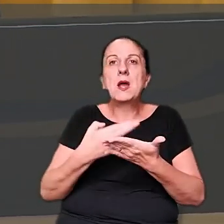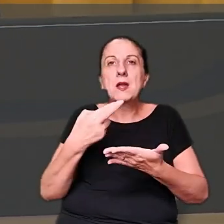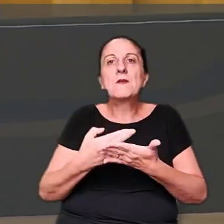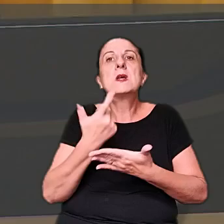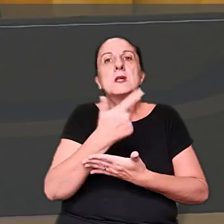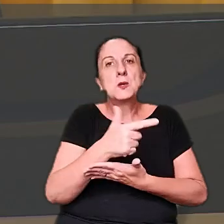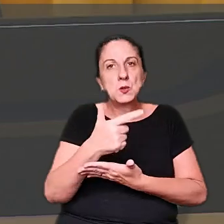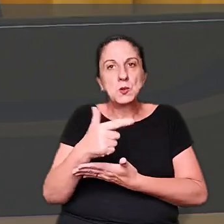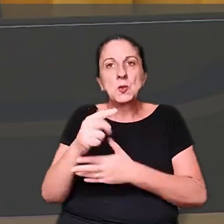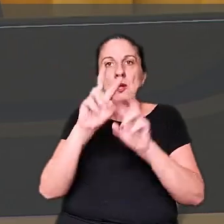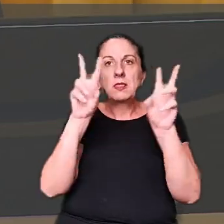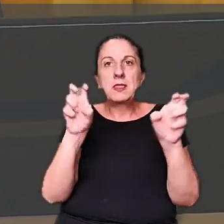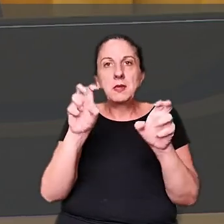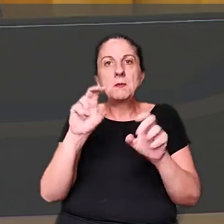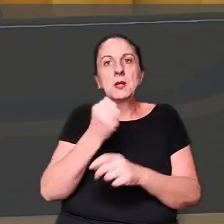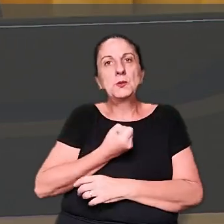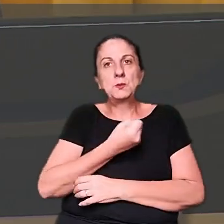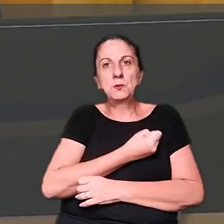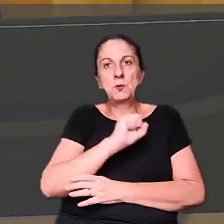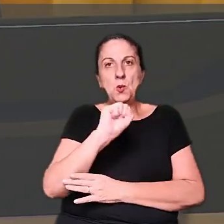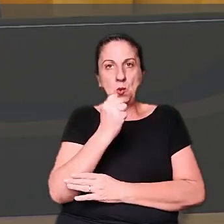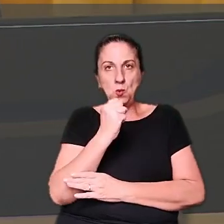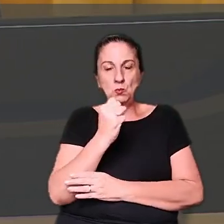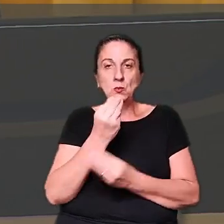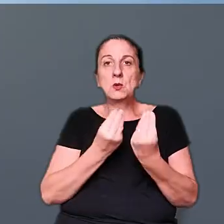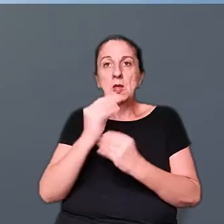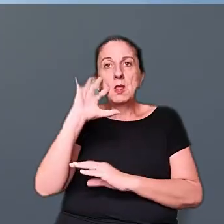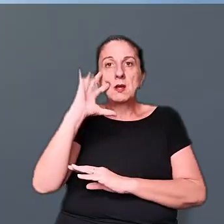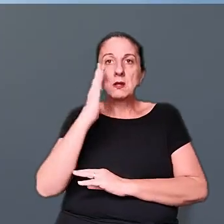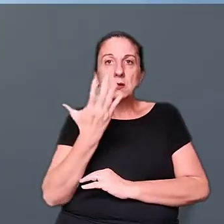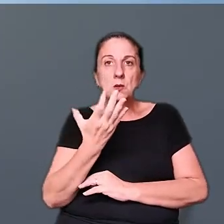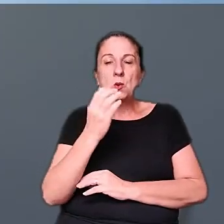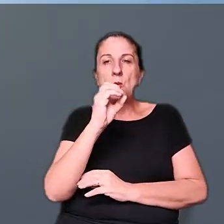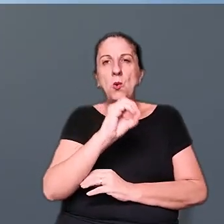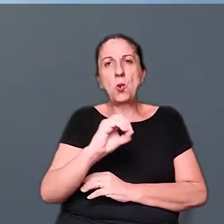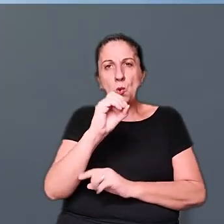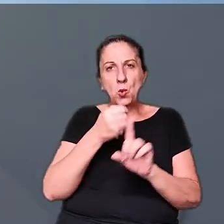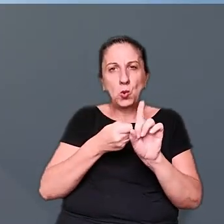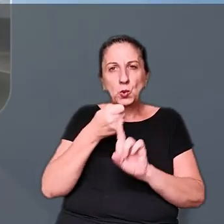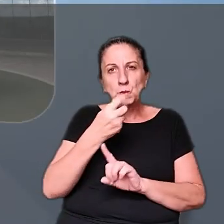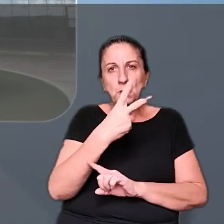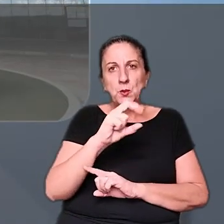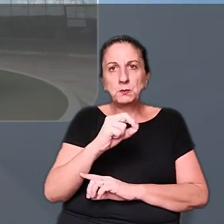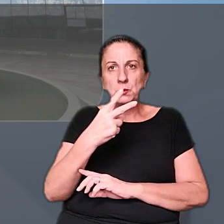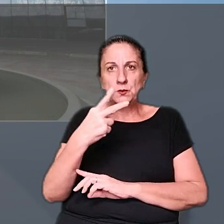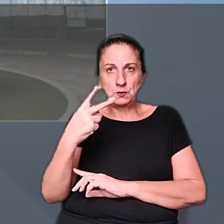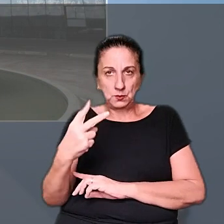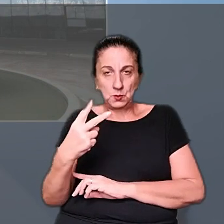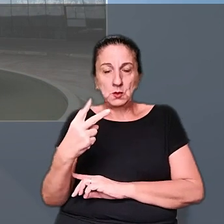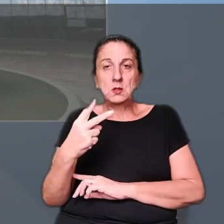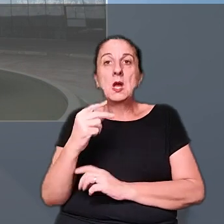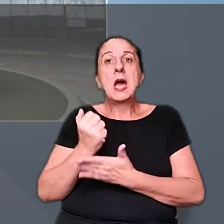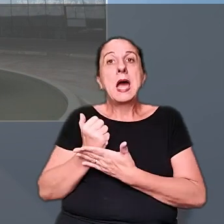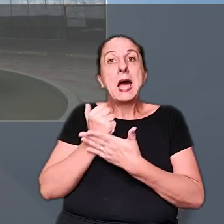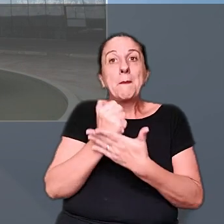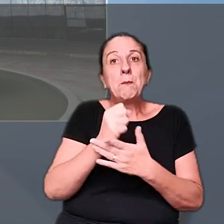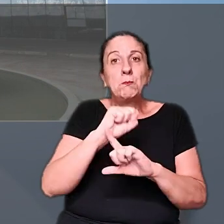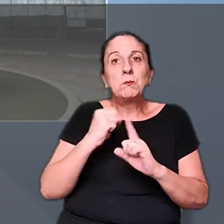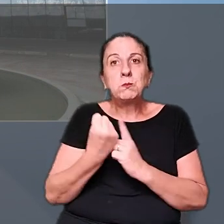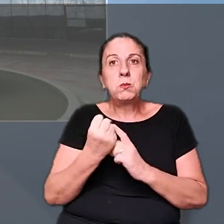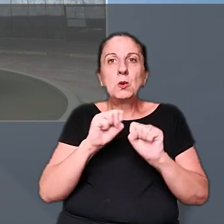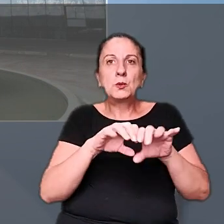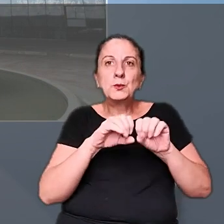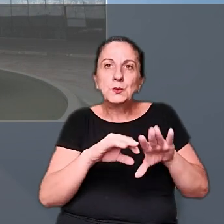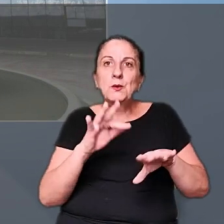de recurso de revista repetitivo, tema número 8. Conforme a decisão publicada em outubro de 2022, os agentes